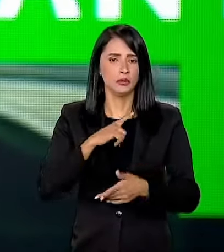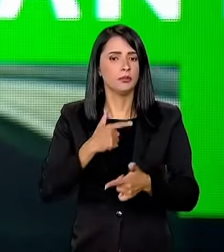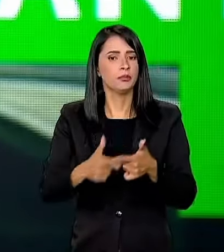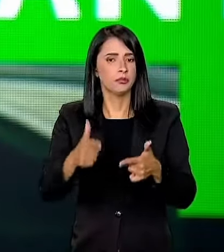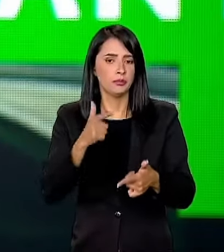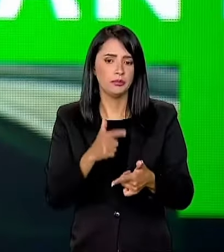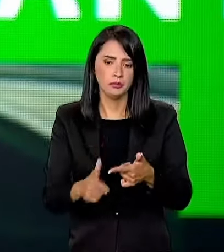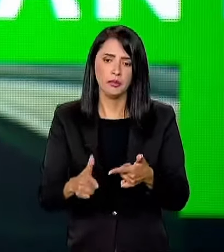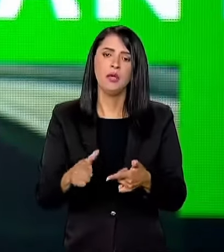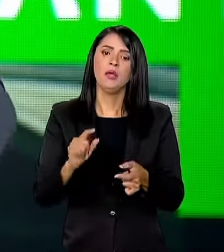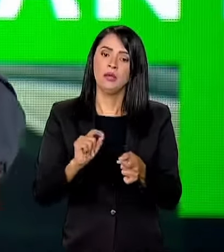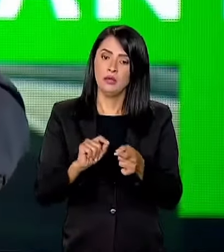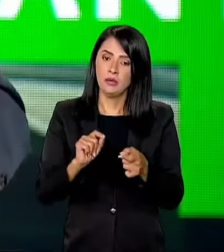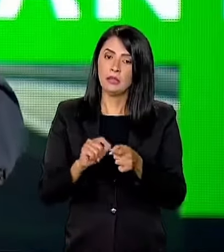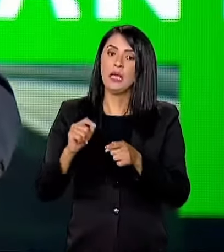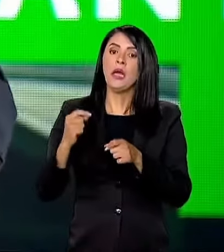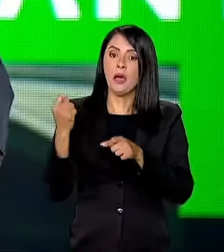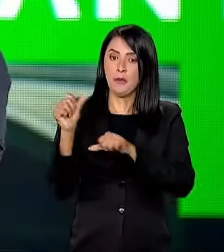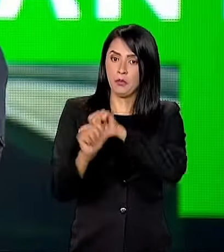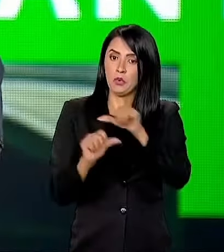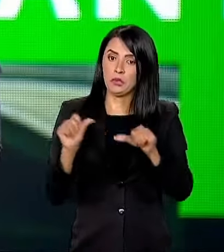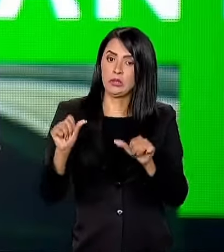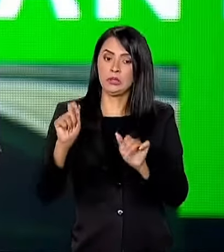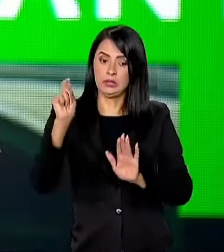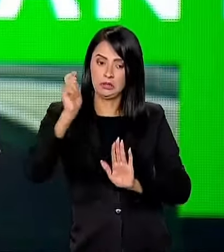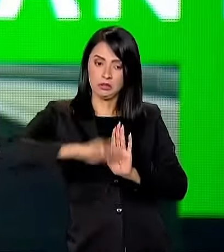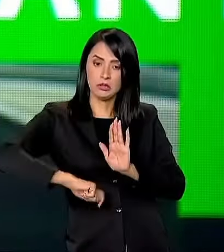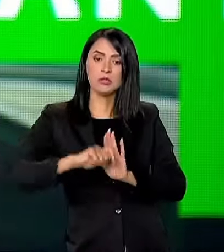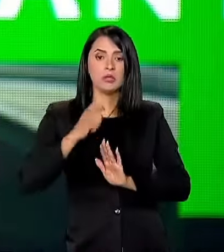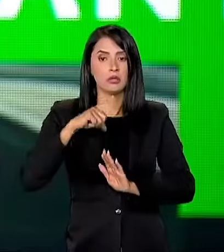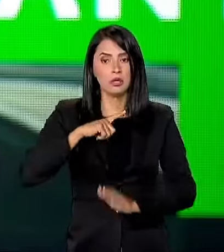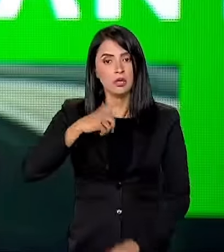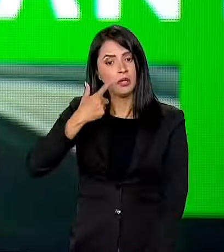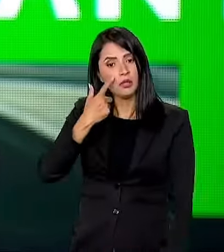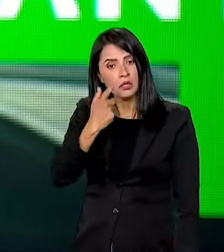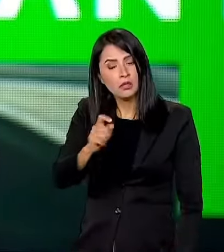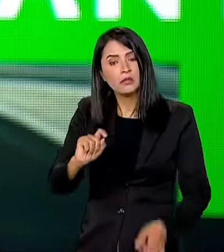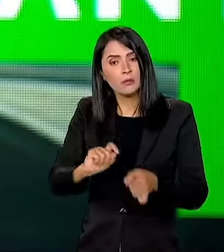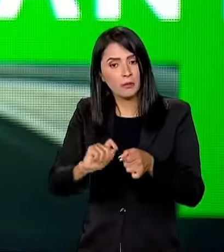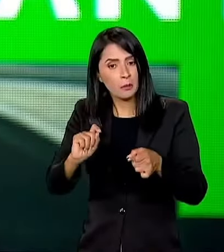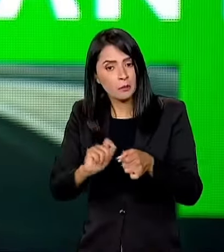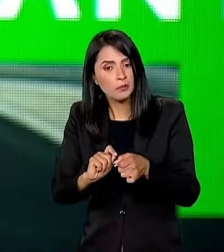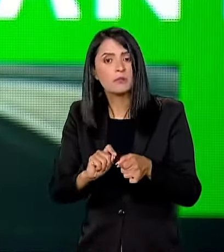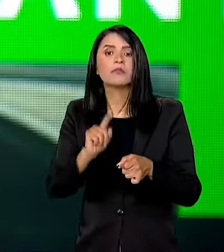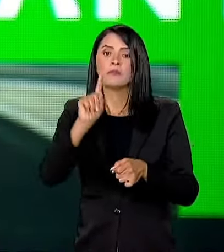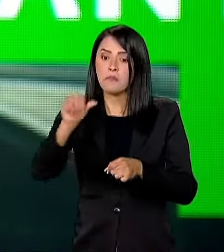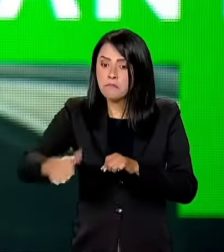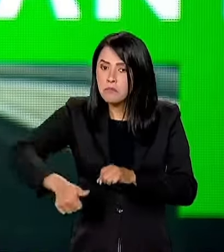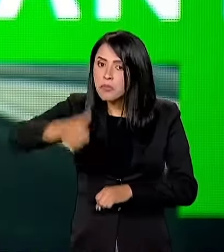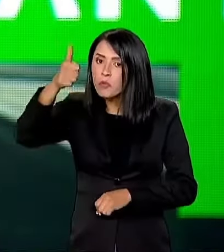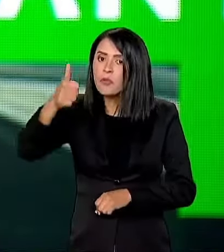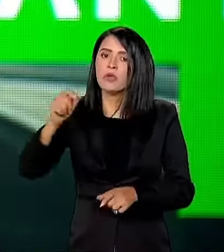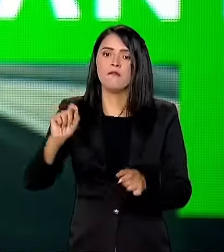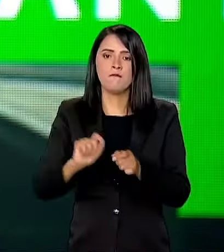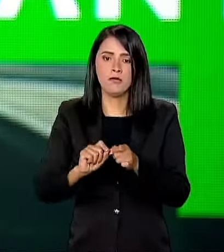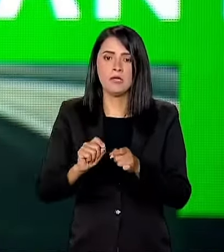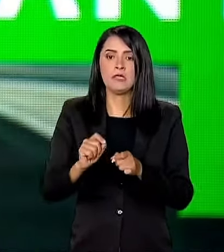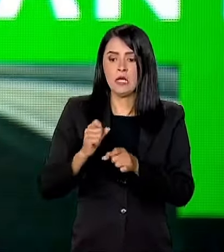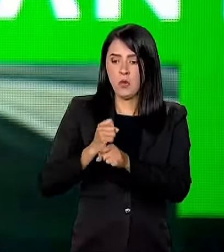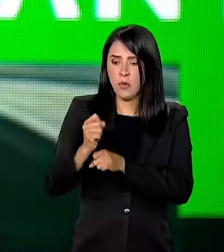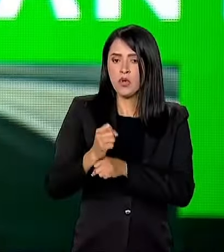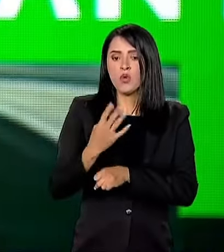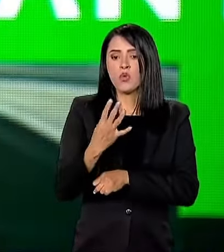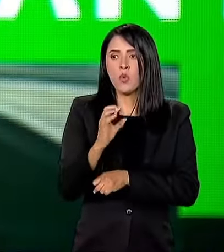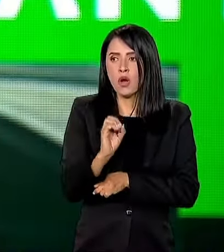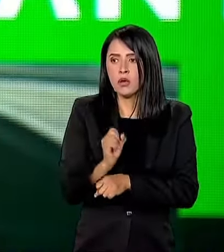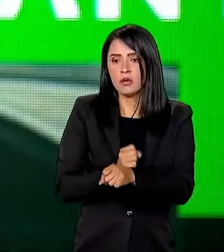Nós estamos com um problema agora. Nós estamos fazendo a reforma tributária. Nós temos interesse em fazer a reforma tributária, que é a primeira feita em 40 anos